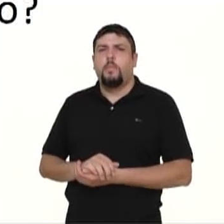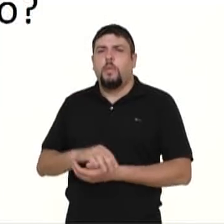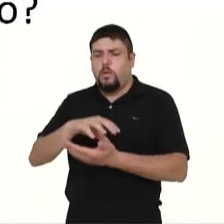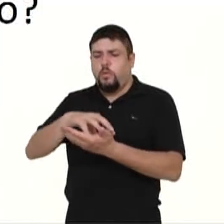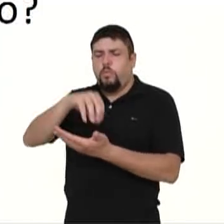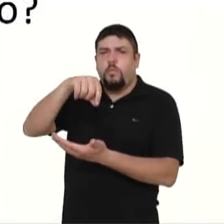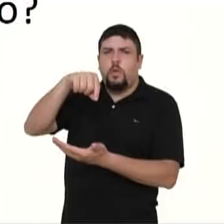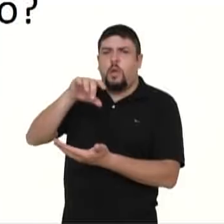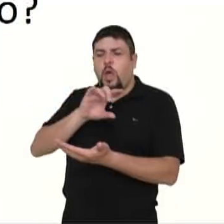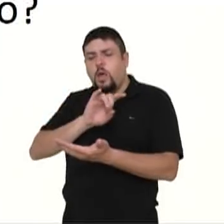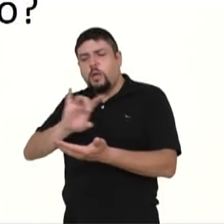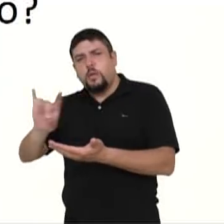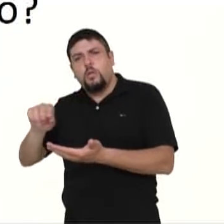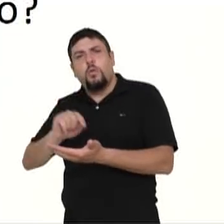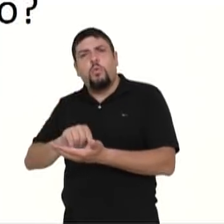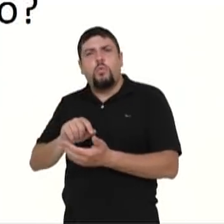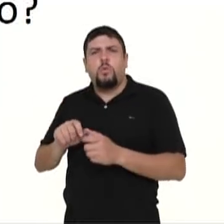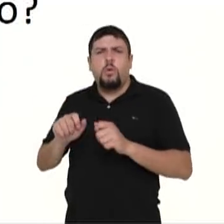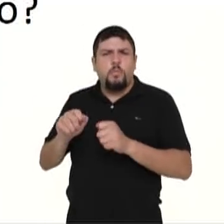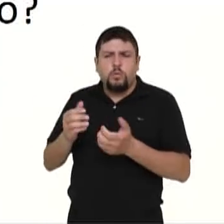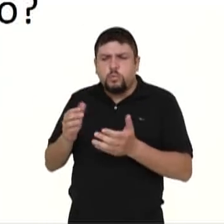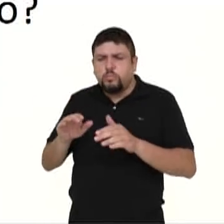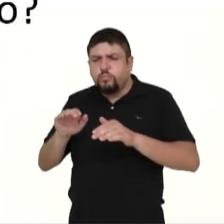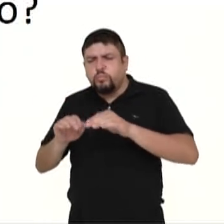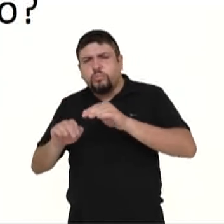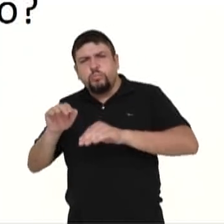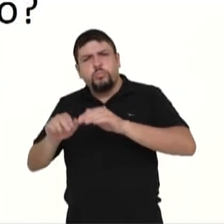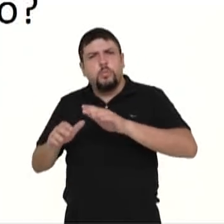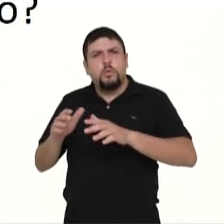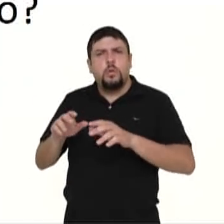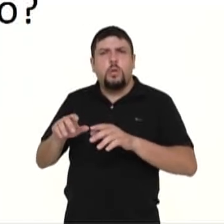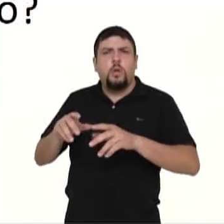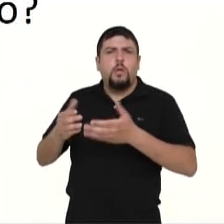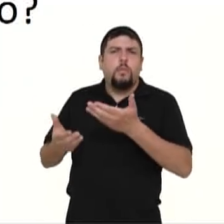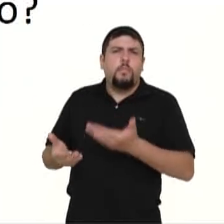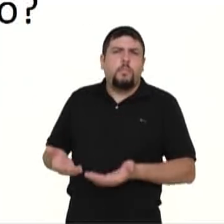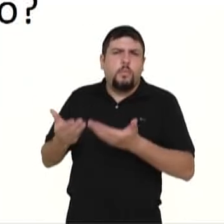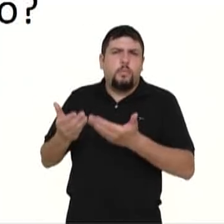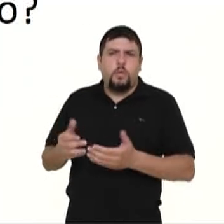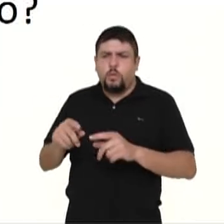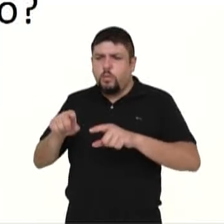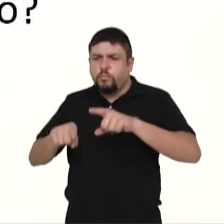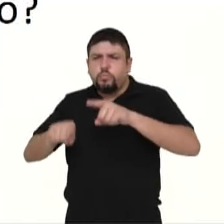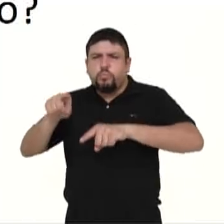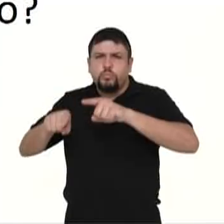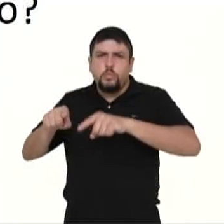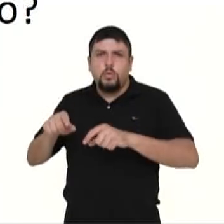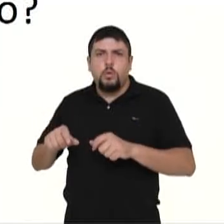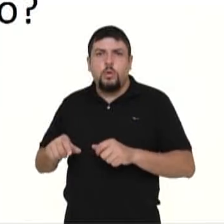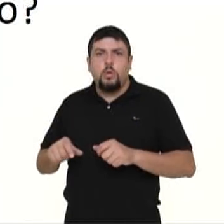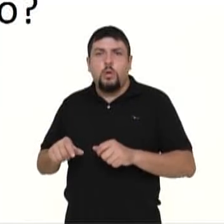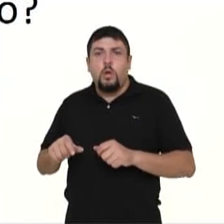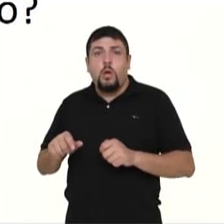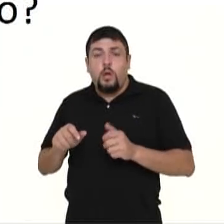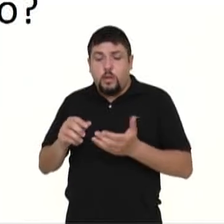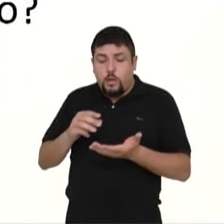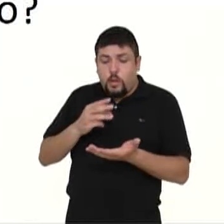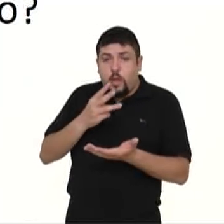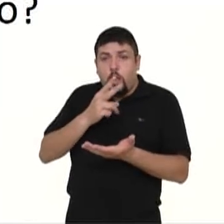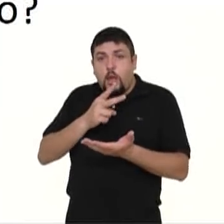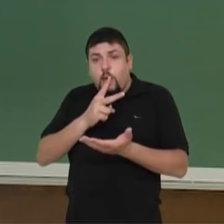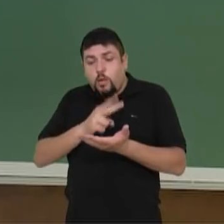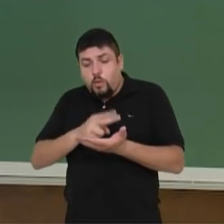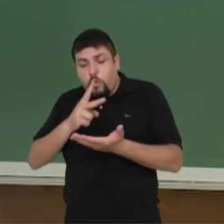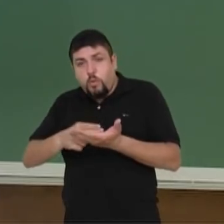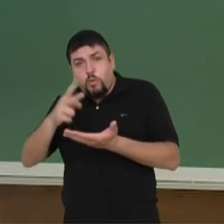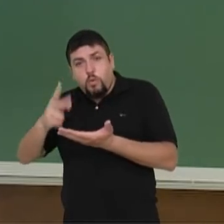uma vez que os produtos podem apresentar uma pequena variação em seu peso. Tá? Pode não ser exatamente o peso que está descrito,